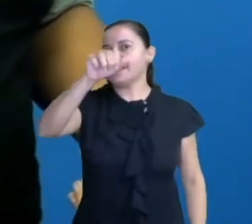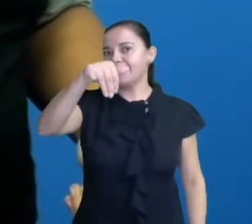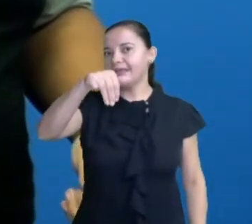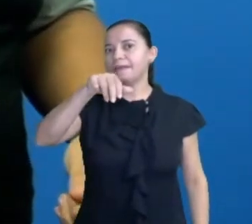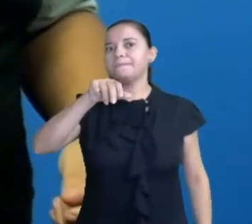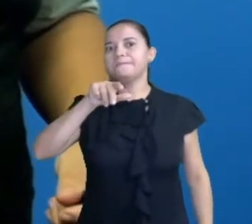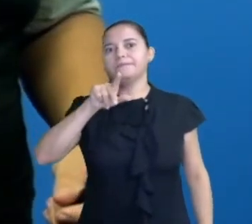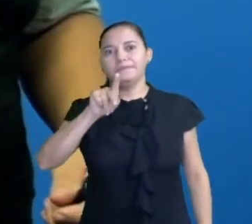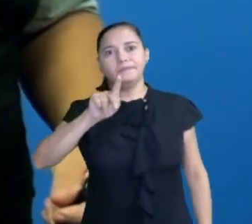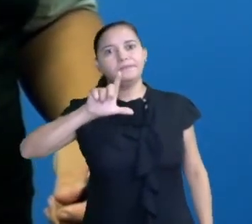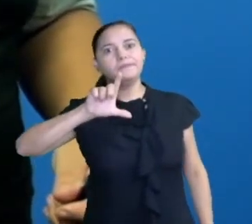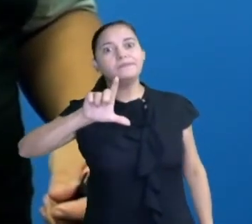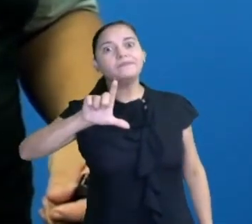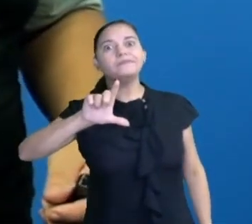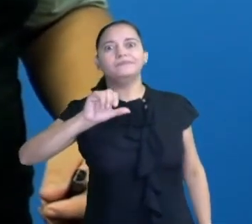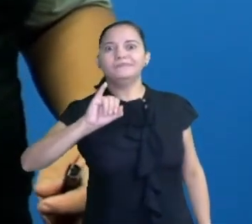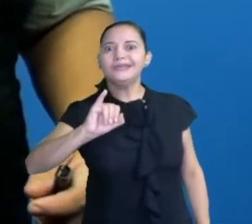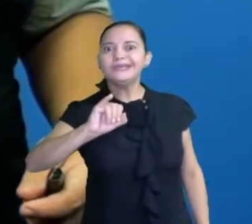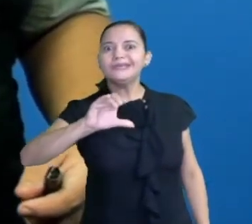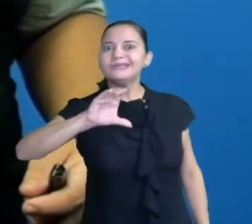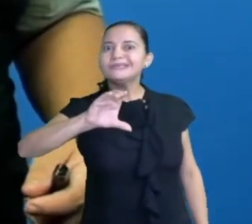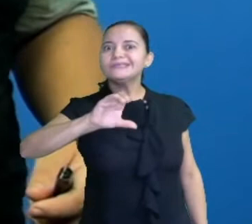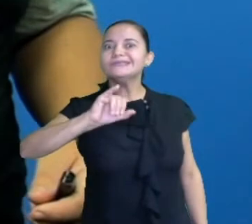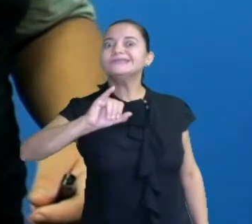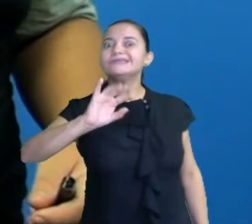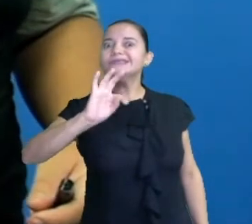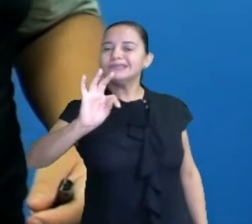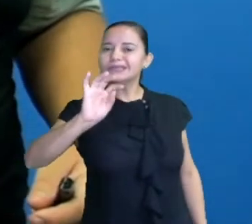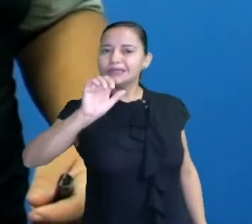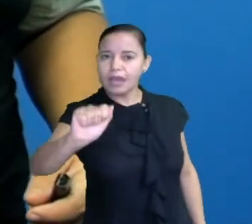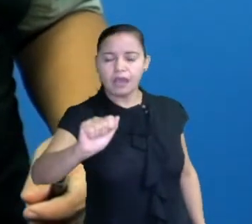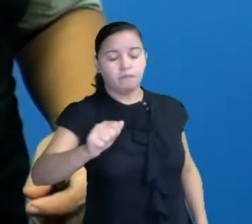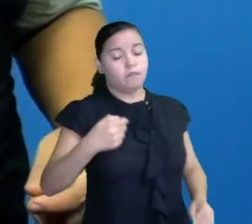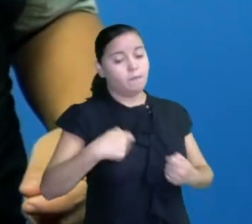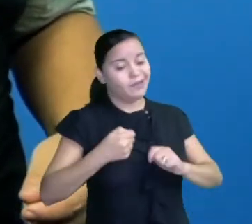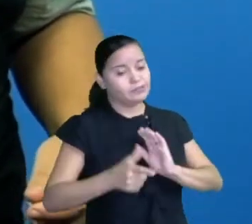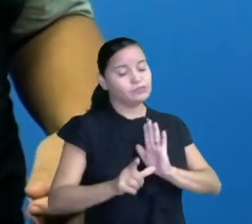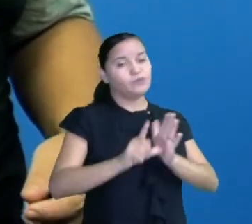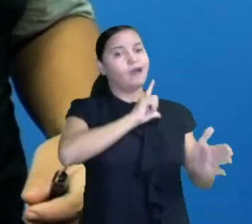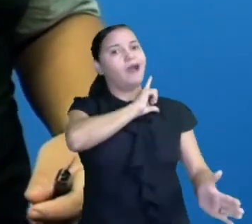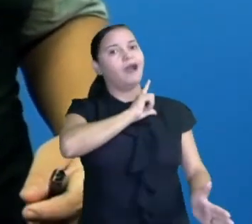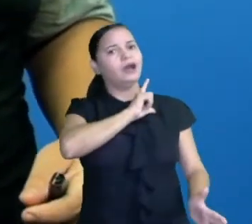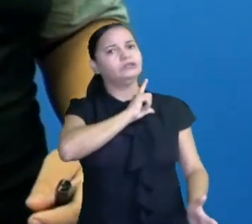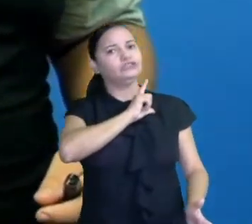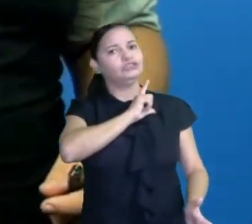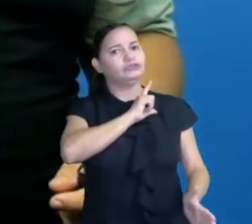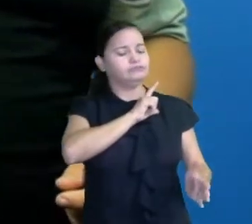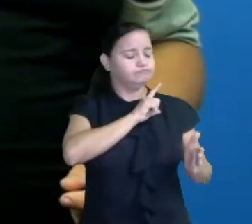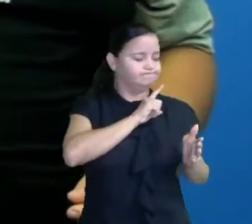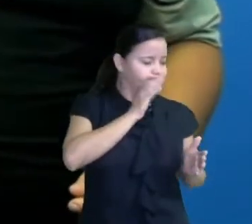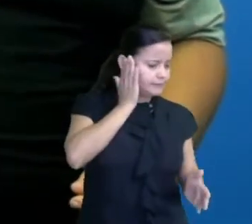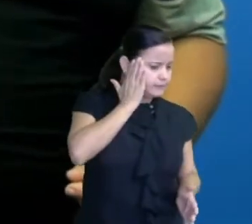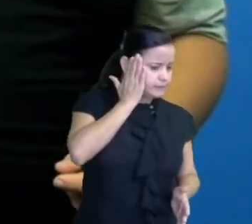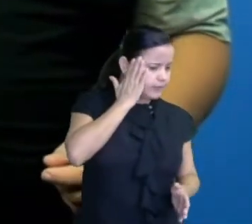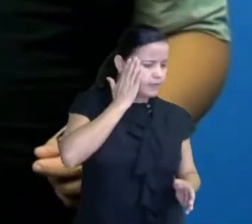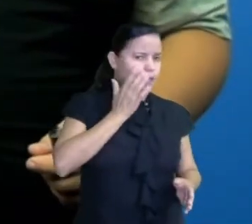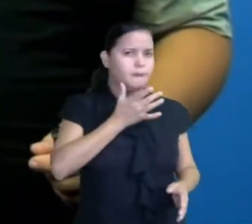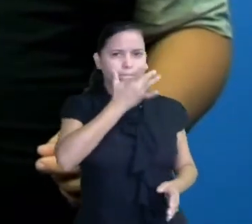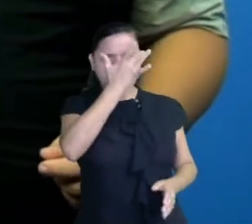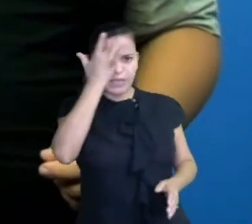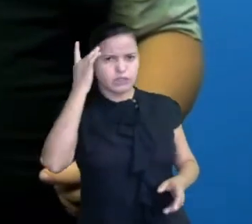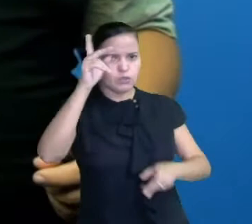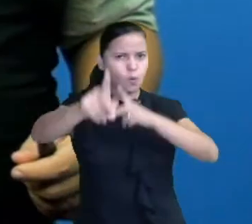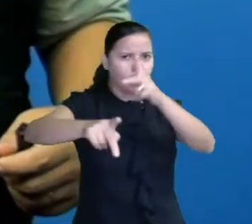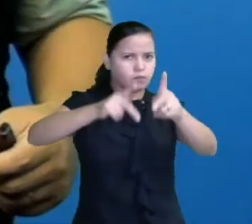está implícito, eu preciso ter uma ideia prévia do público que eu vou alcançar.